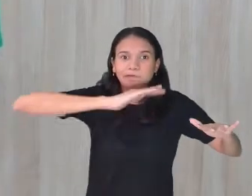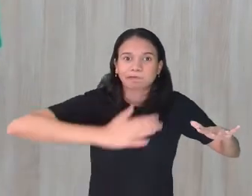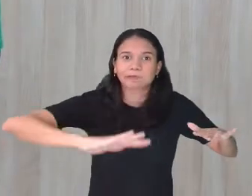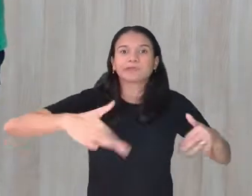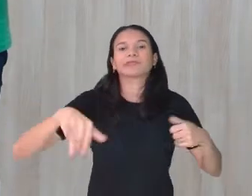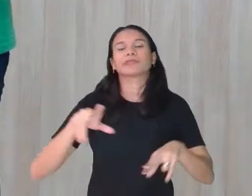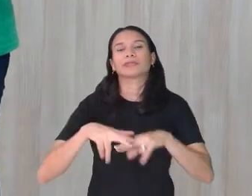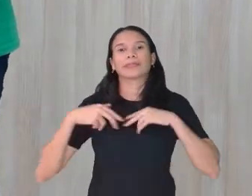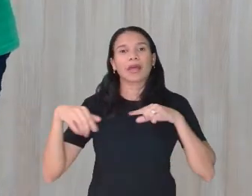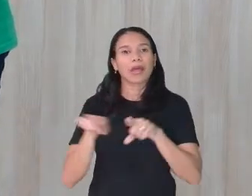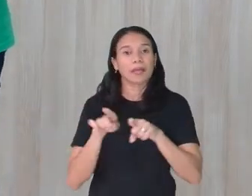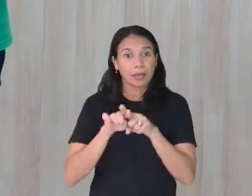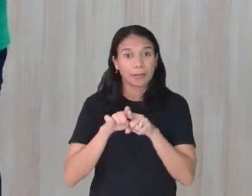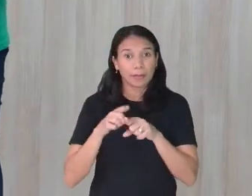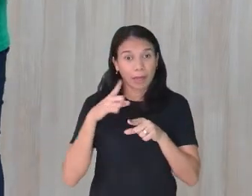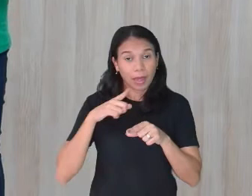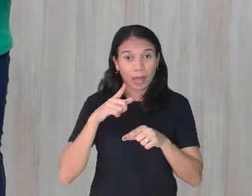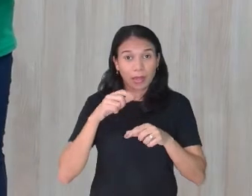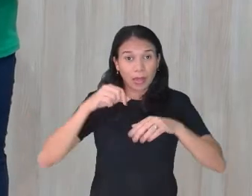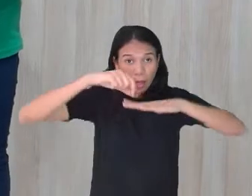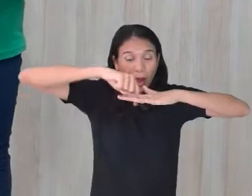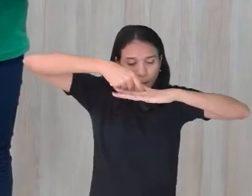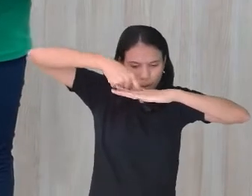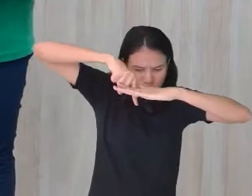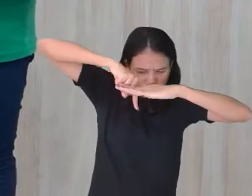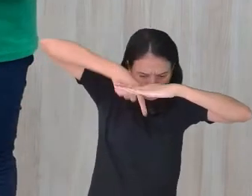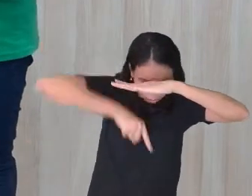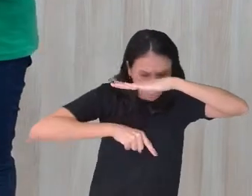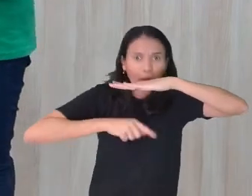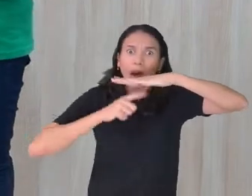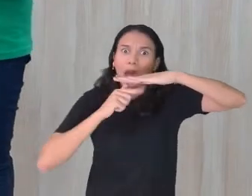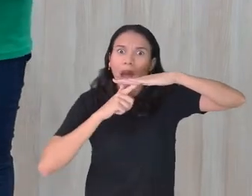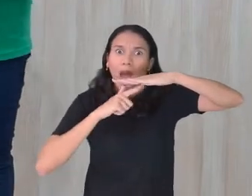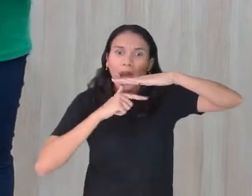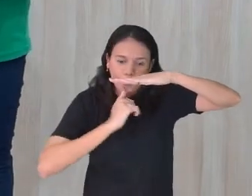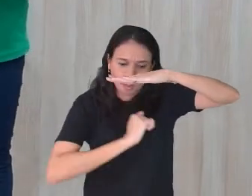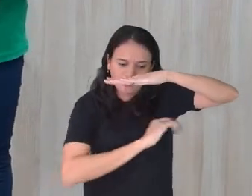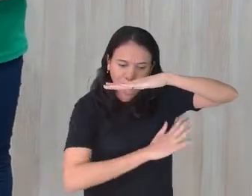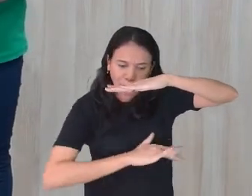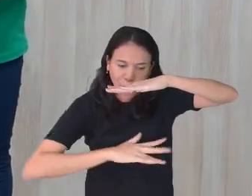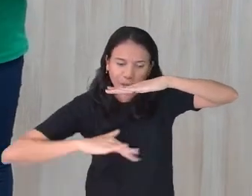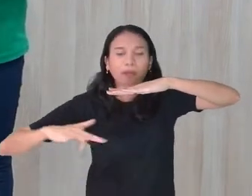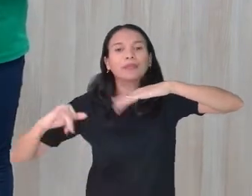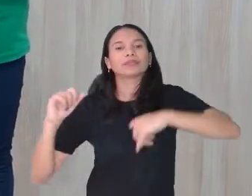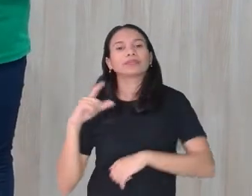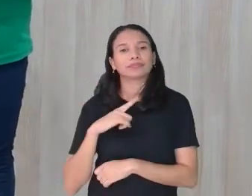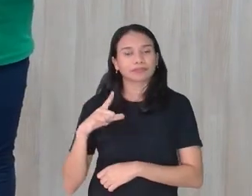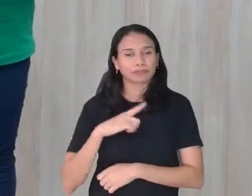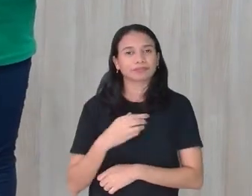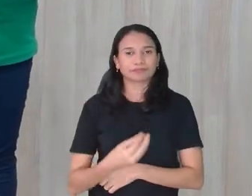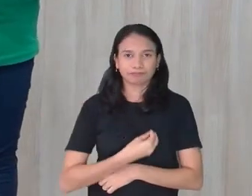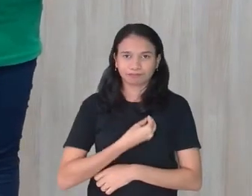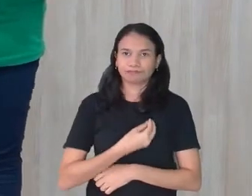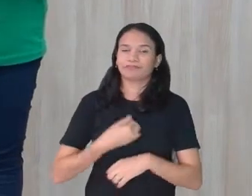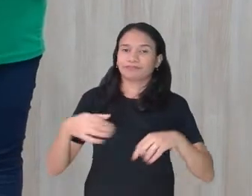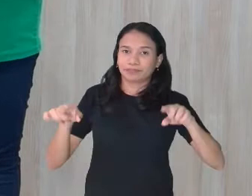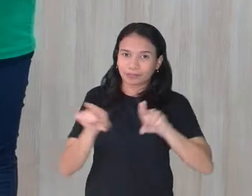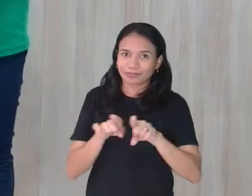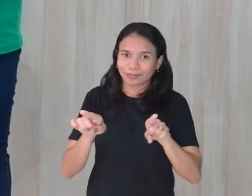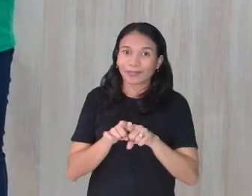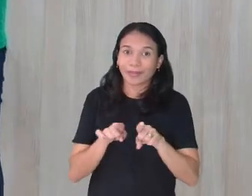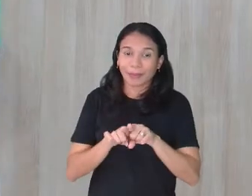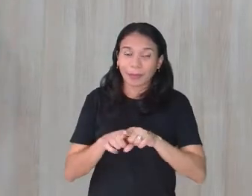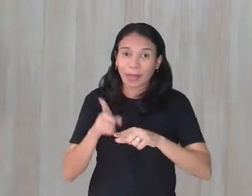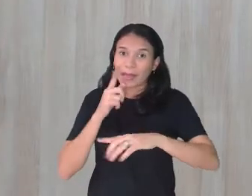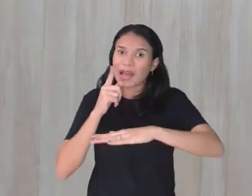né, embaixo aí desse solo, na questão aí de uma grande quantidade aí de água nos lençóis freáticos. Esses